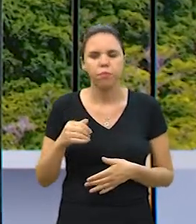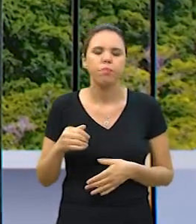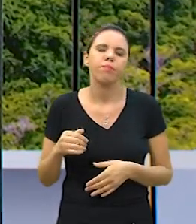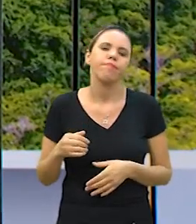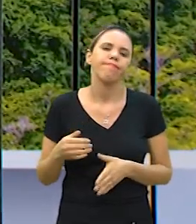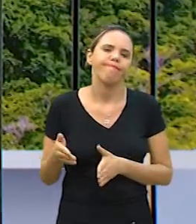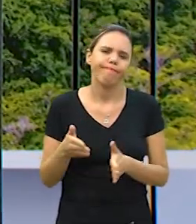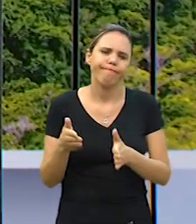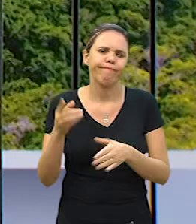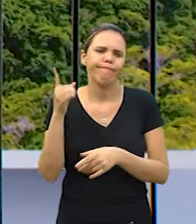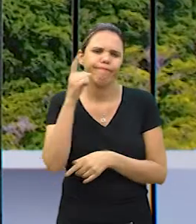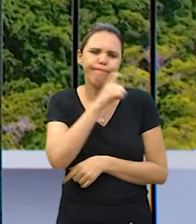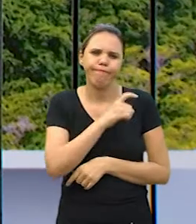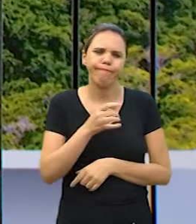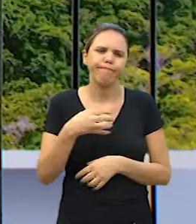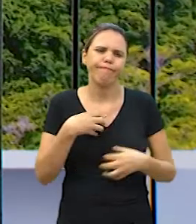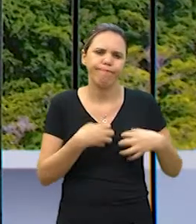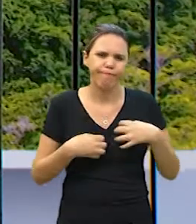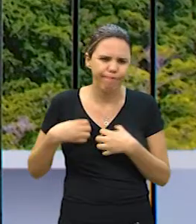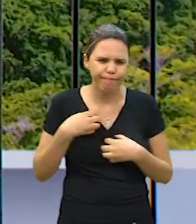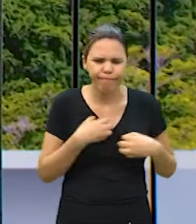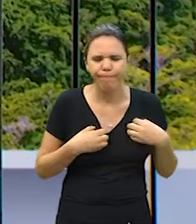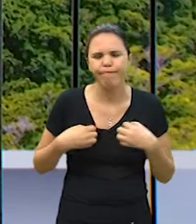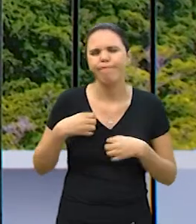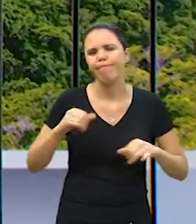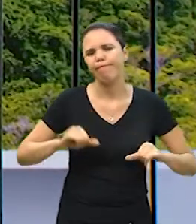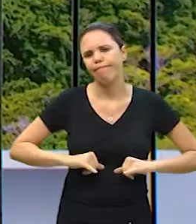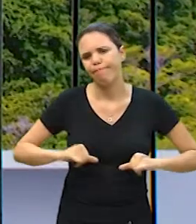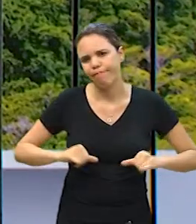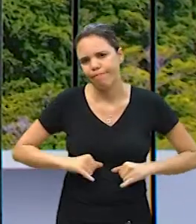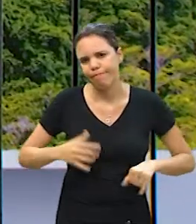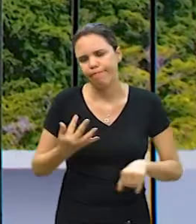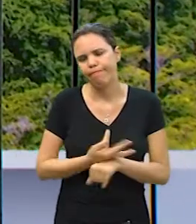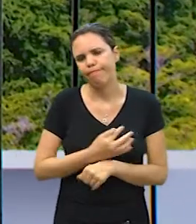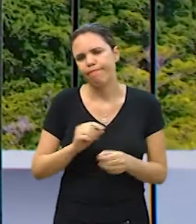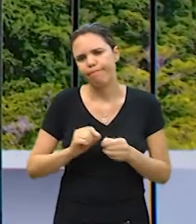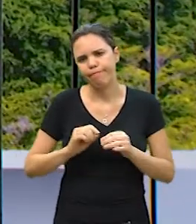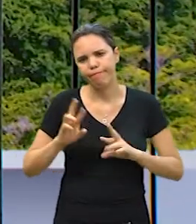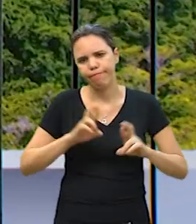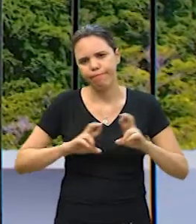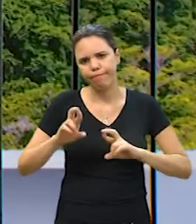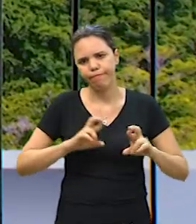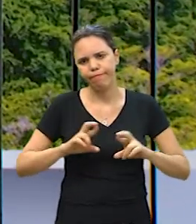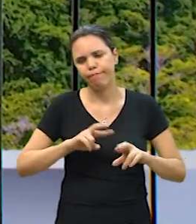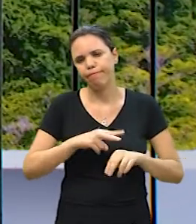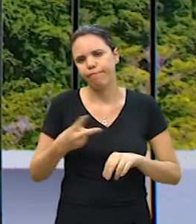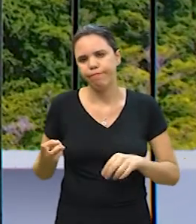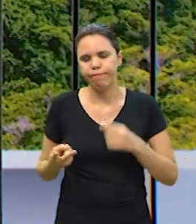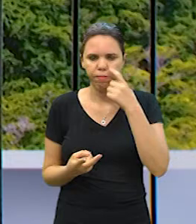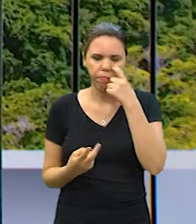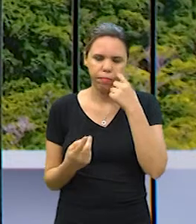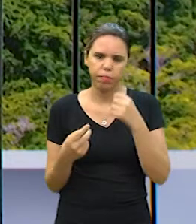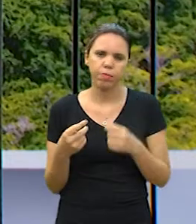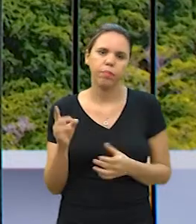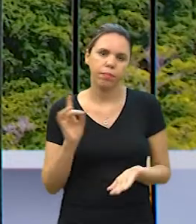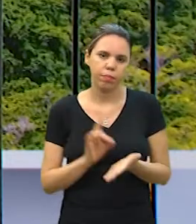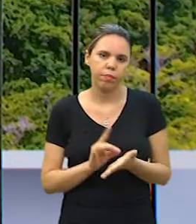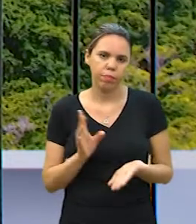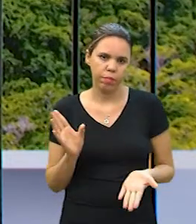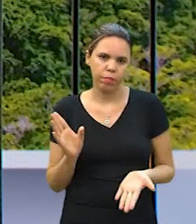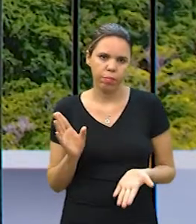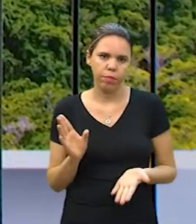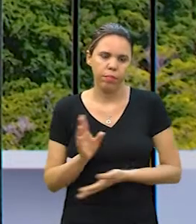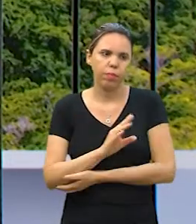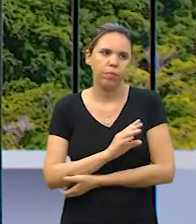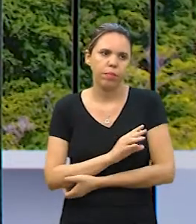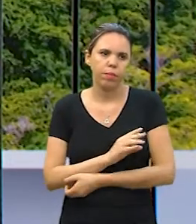caminho é um caminho longo e é um caminho duro, as duras penas, para fazer toda essa transitação. Então, assim, ainda é muito deficiente,